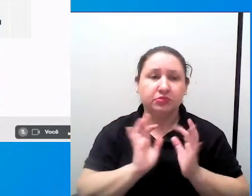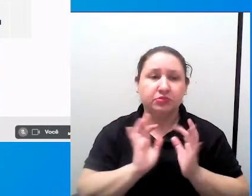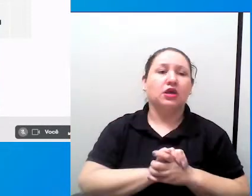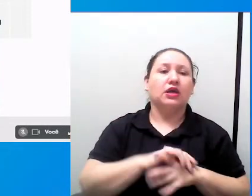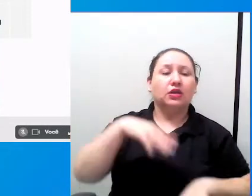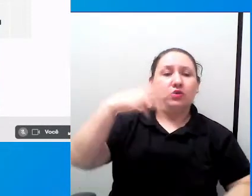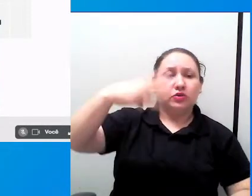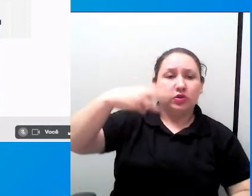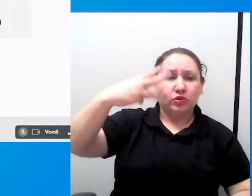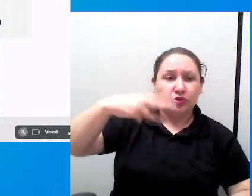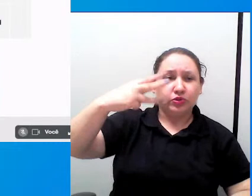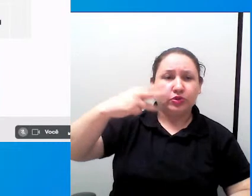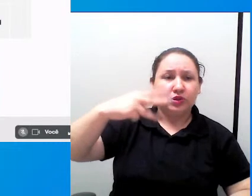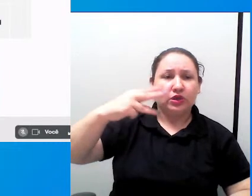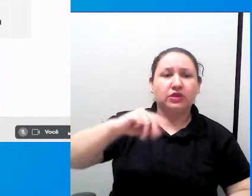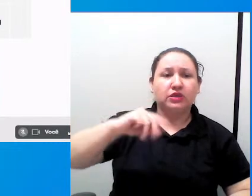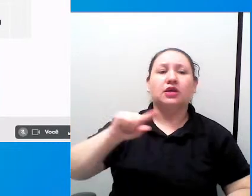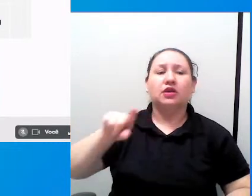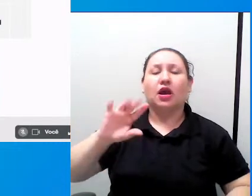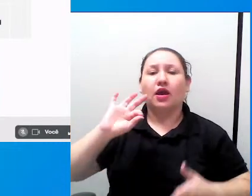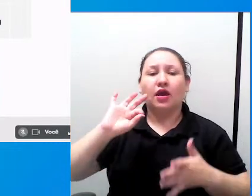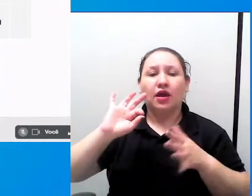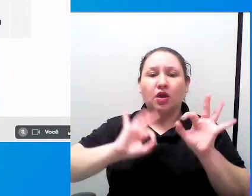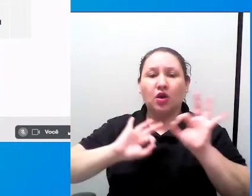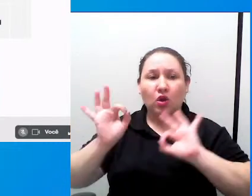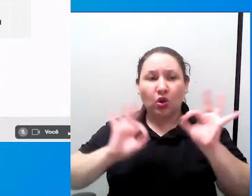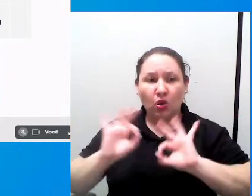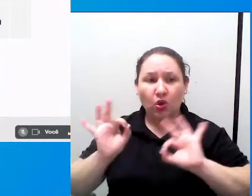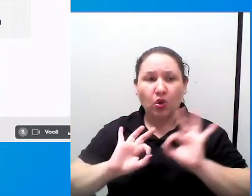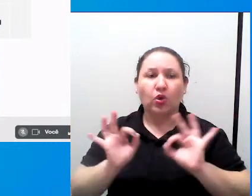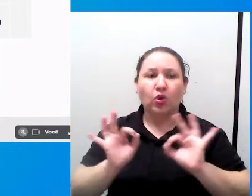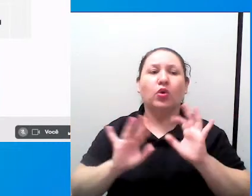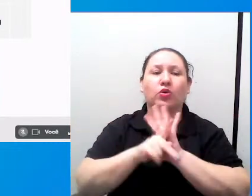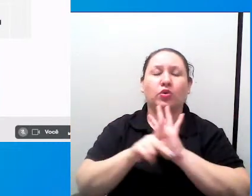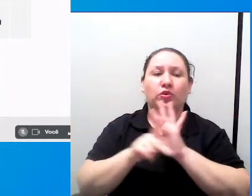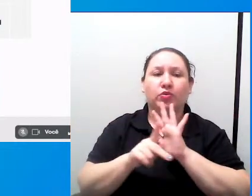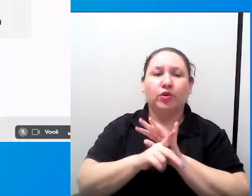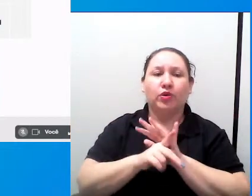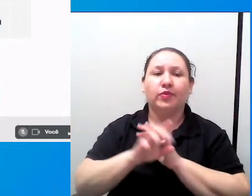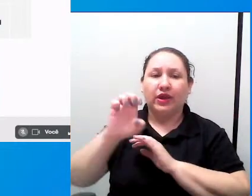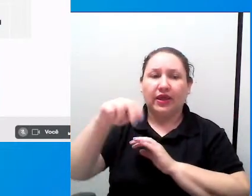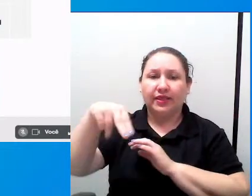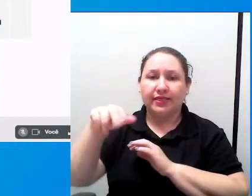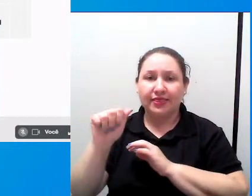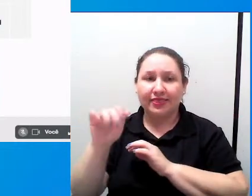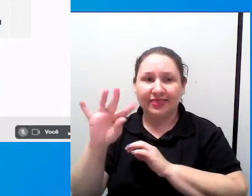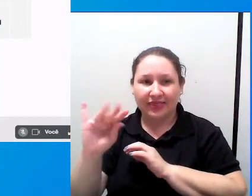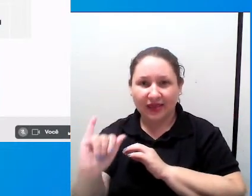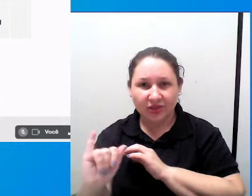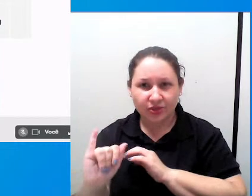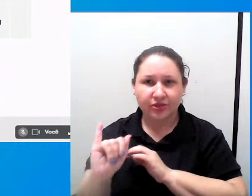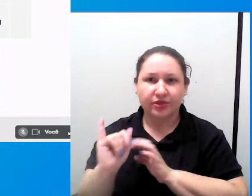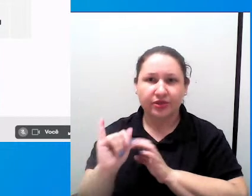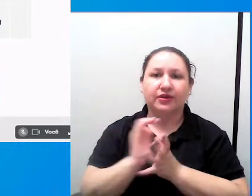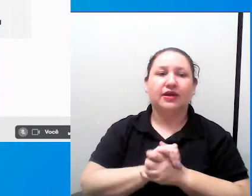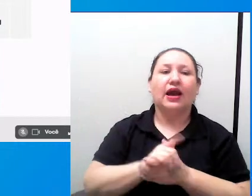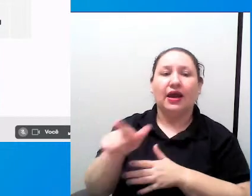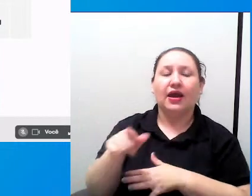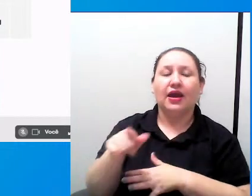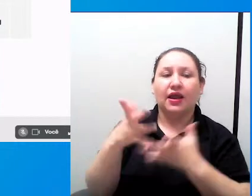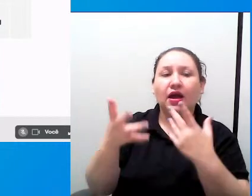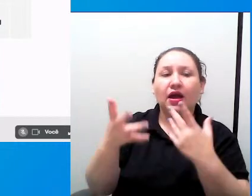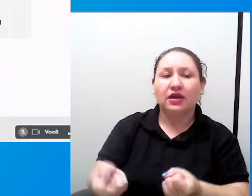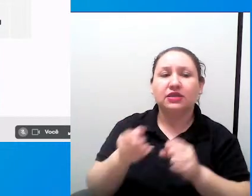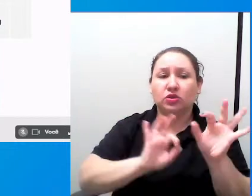o ENAT e ela participa da organização do ENAT. Participação em organização de evento, ela participou dessa